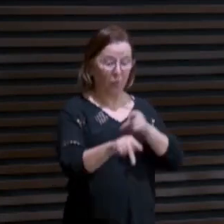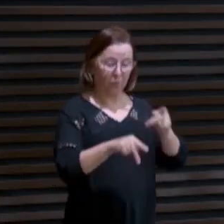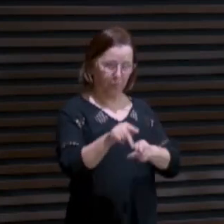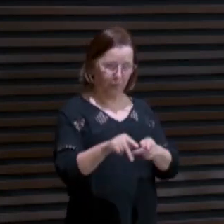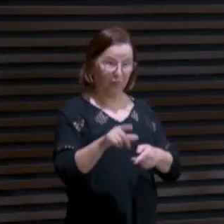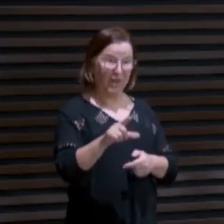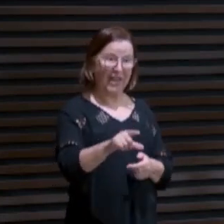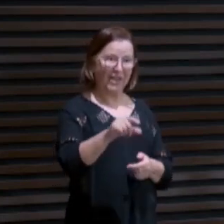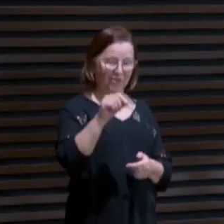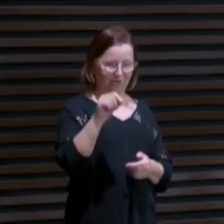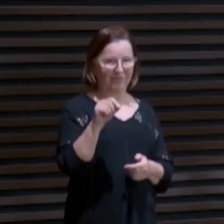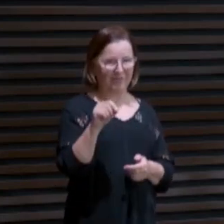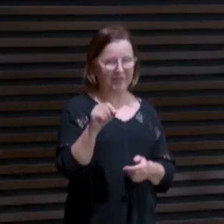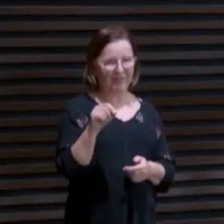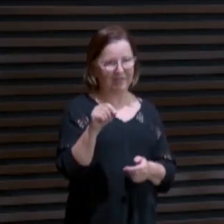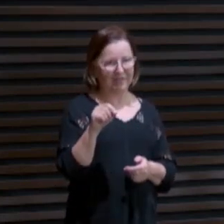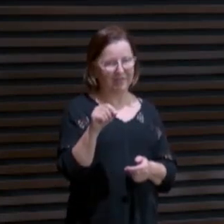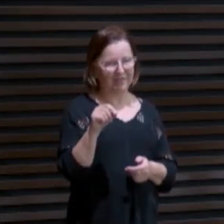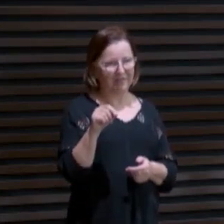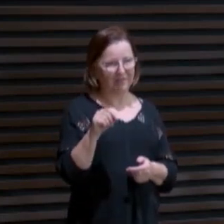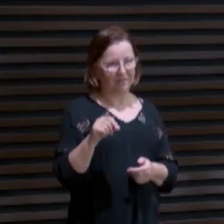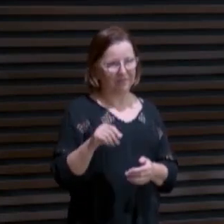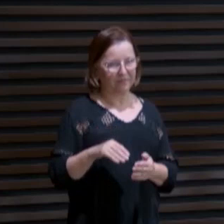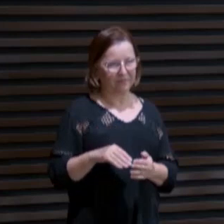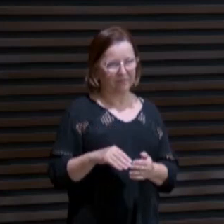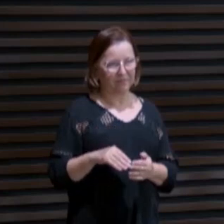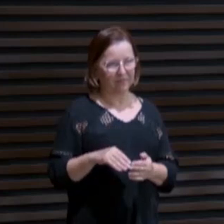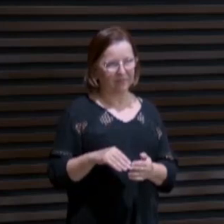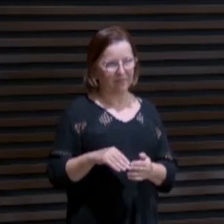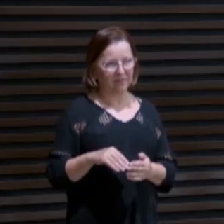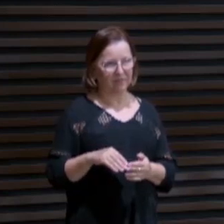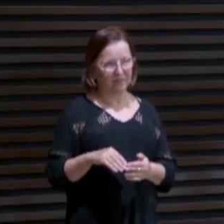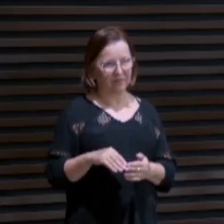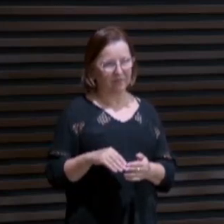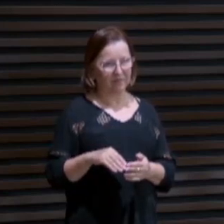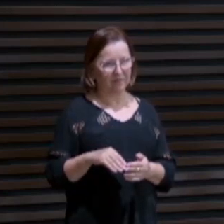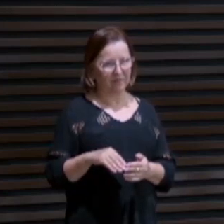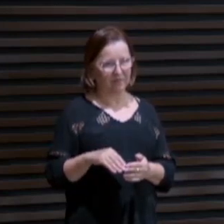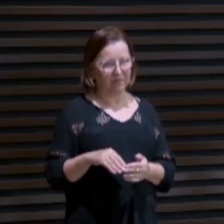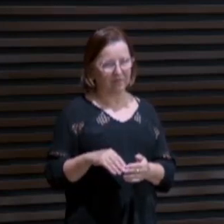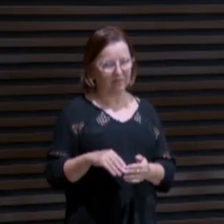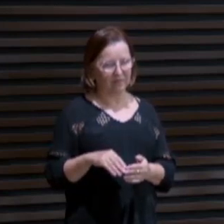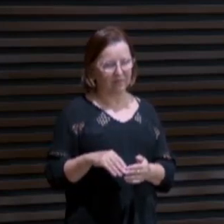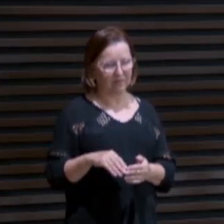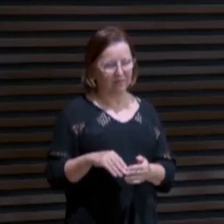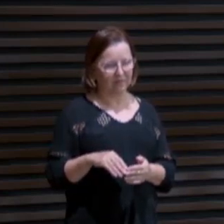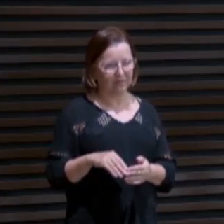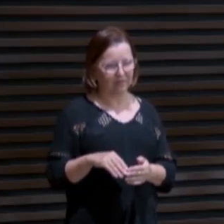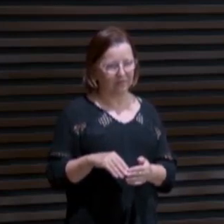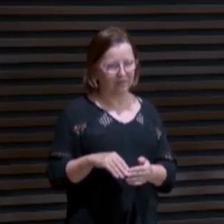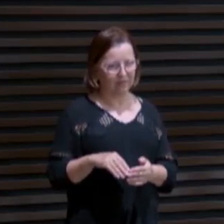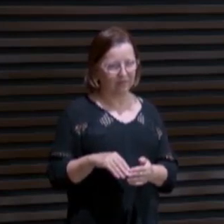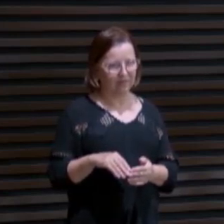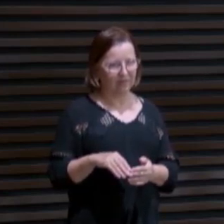castigo desse terrível, eles depois colheram o castigo dessa terrível